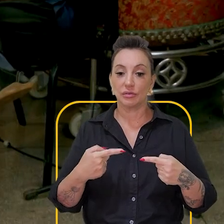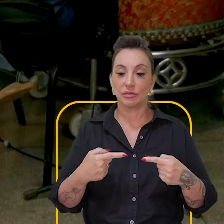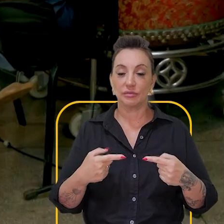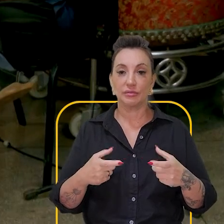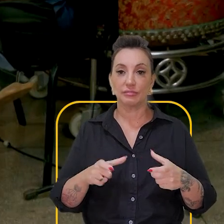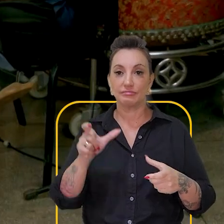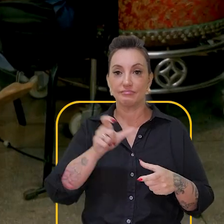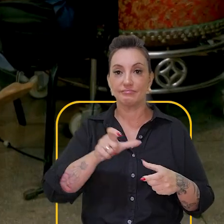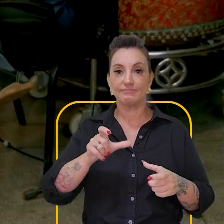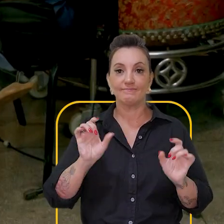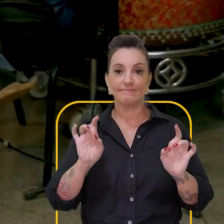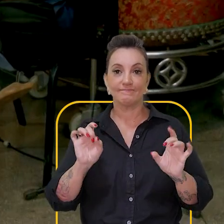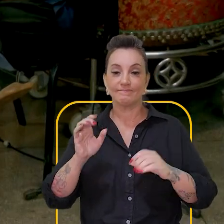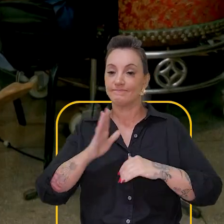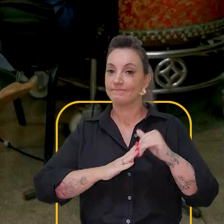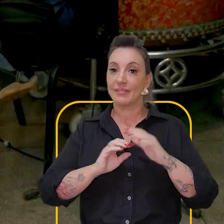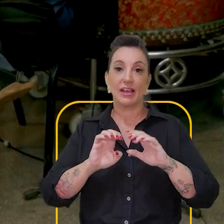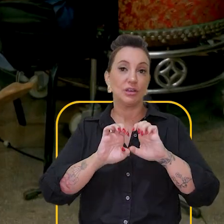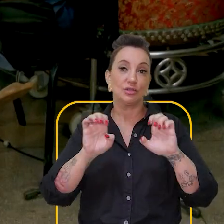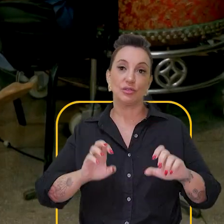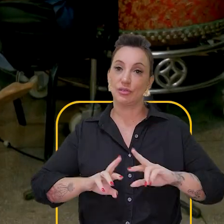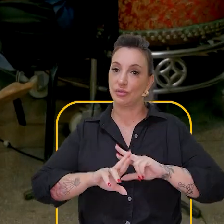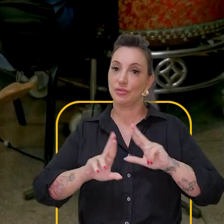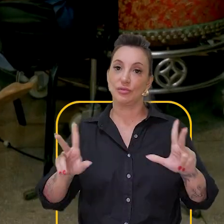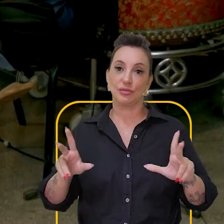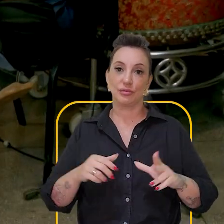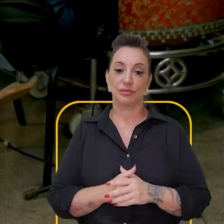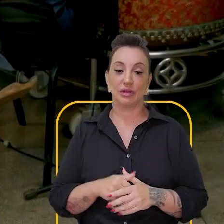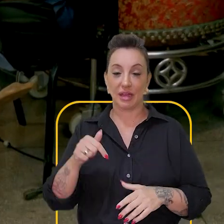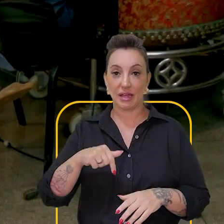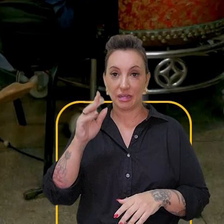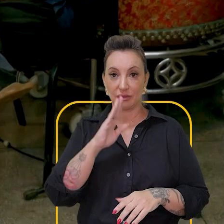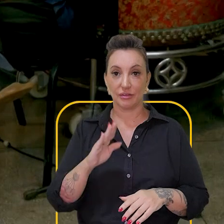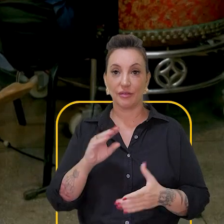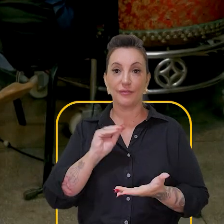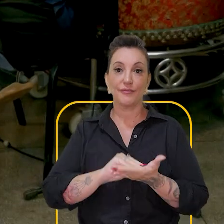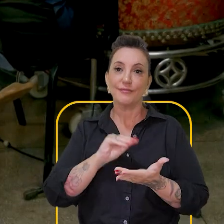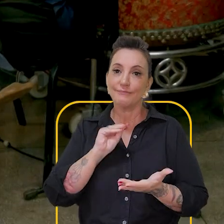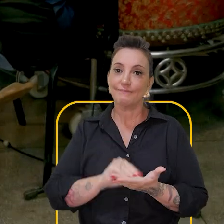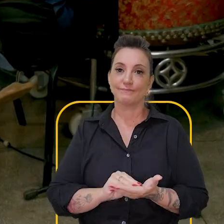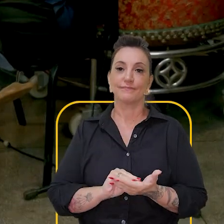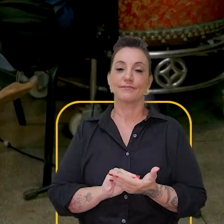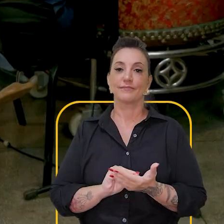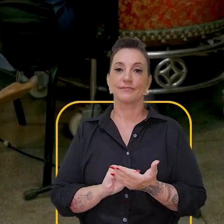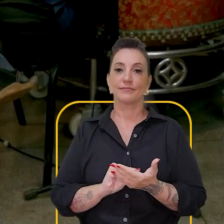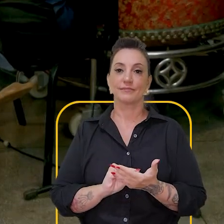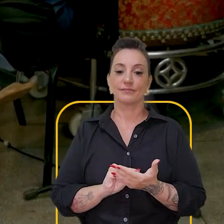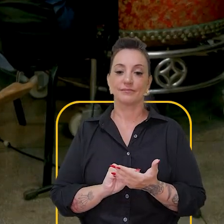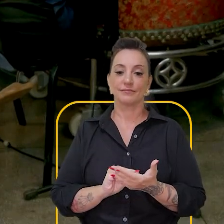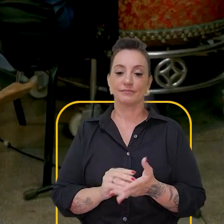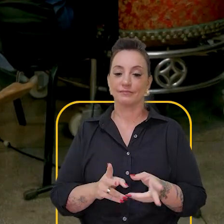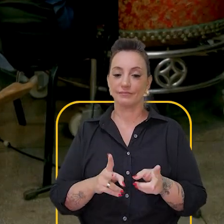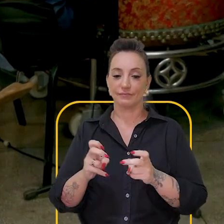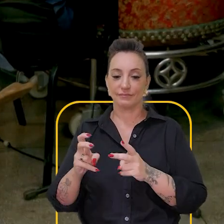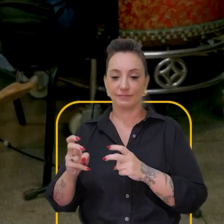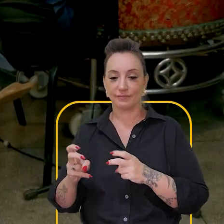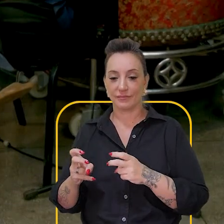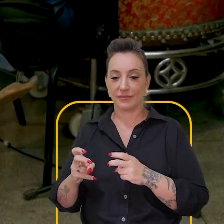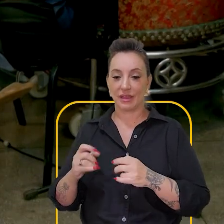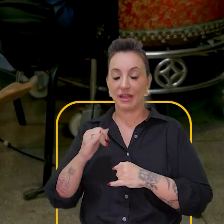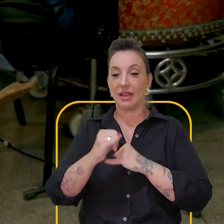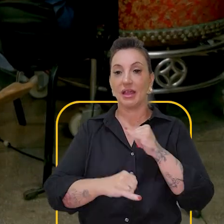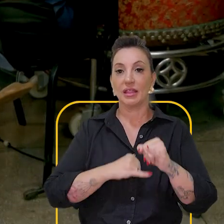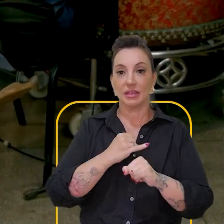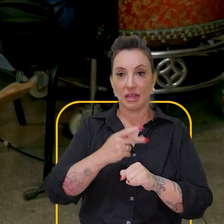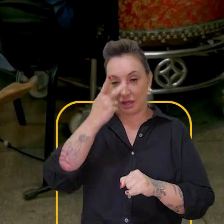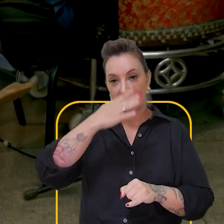eh eu vejo na internet o pessoal treinando na China escolas do governo nossa Você baba